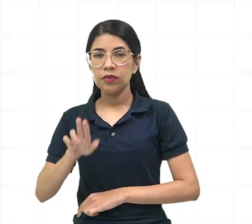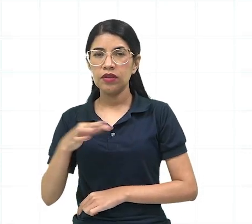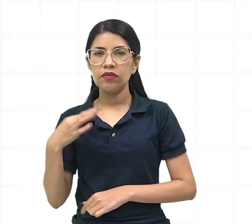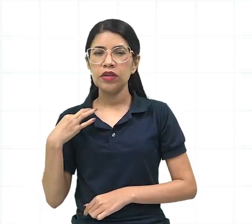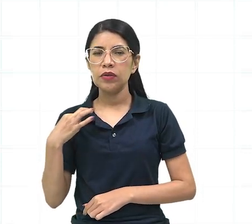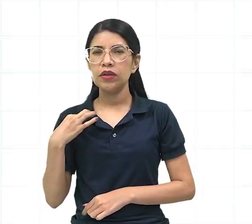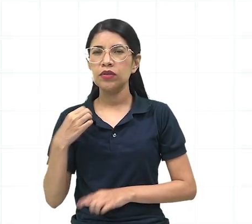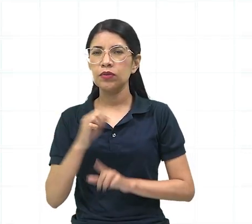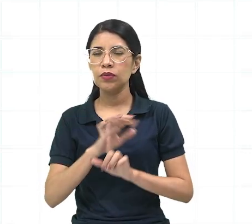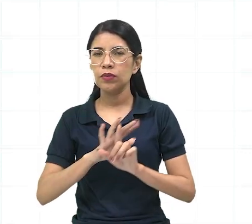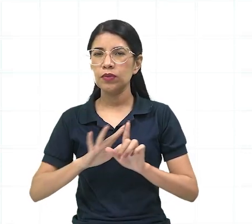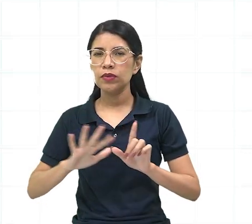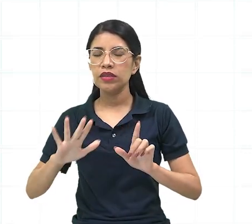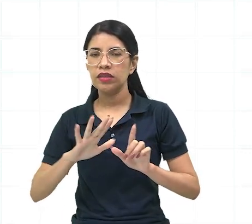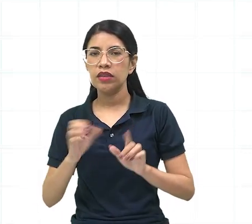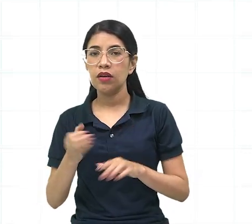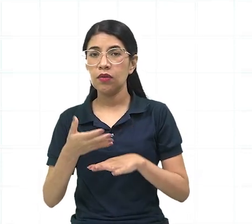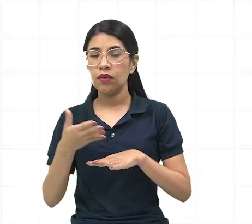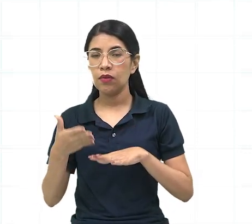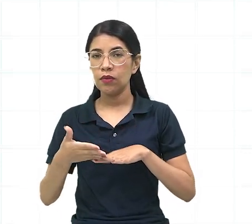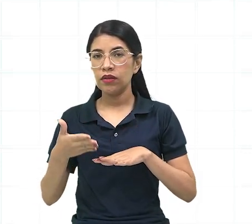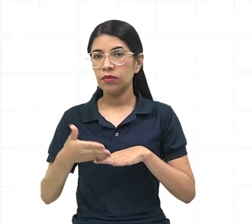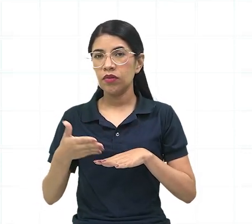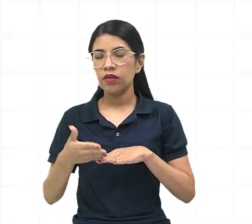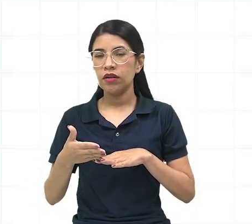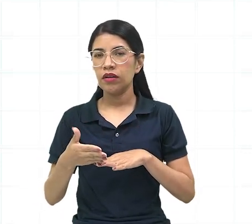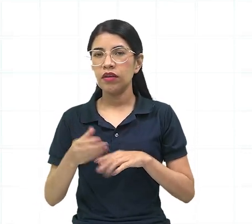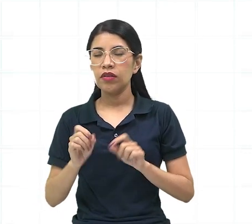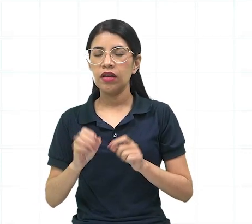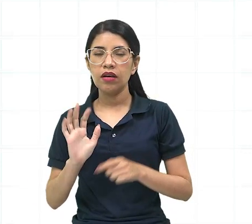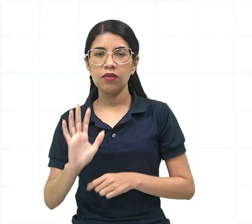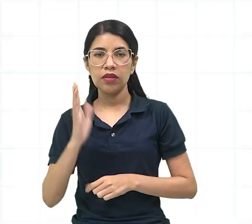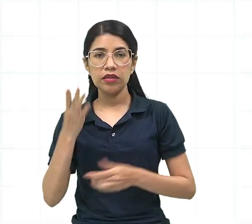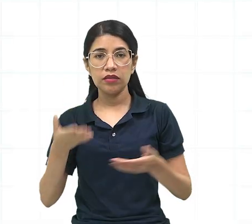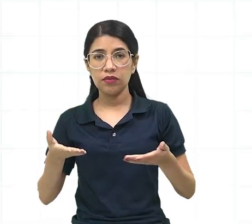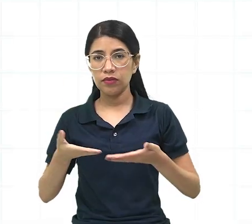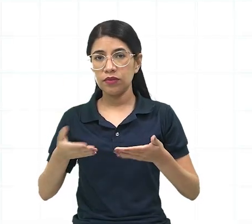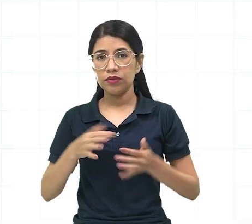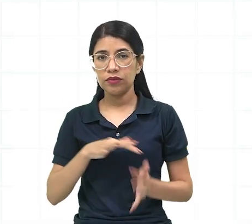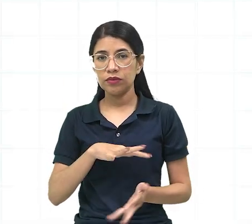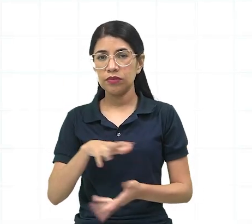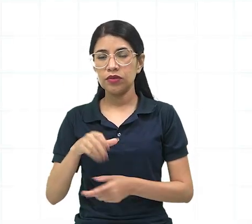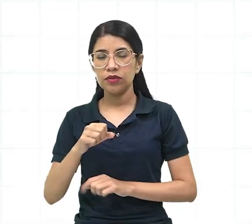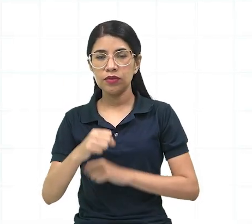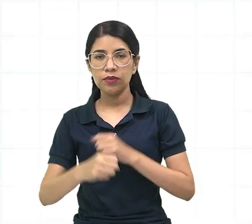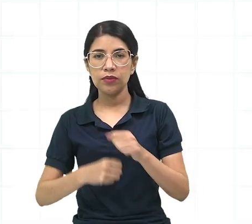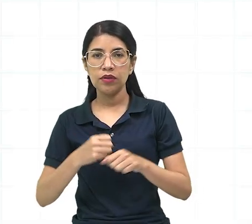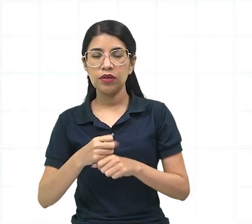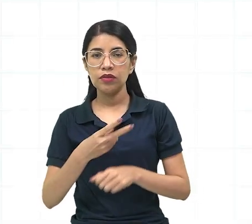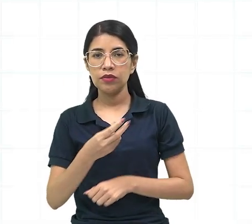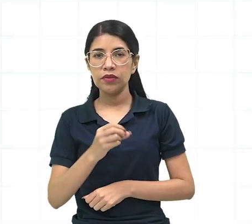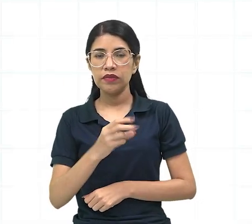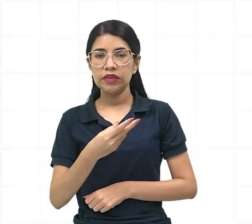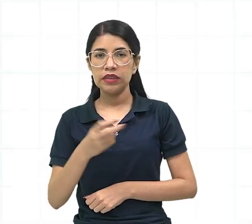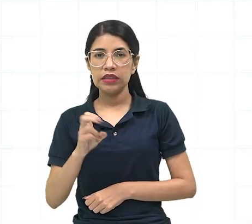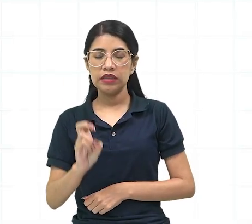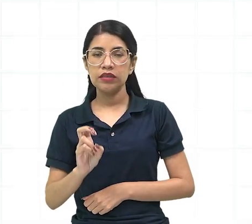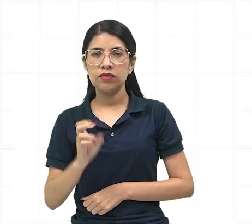ação cênica contemporânea? Quando eu falo contemporânea, eu falo aquilo que está acontecendo agora. 2025, vocês acham que